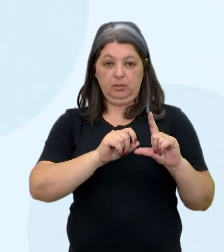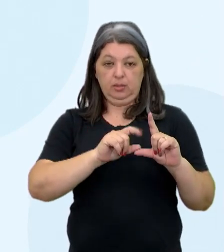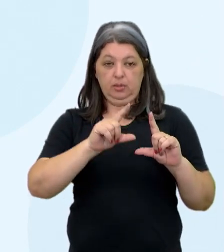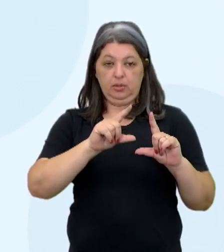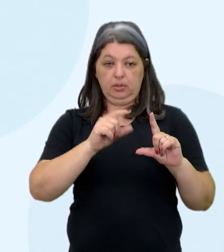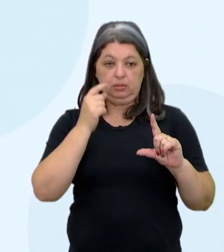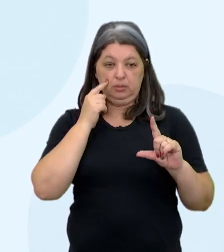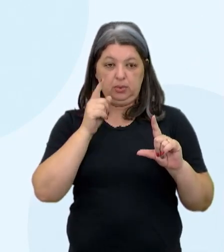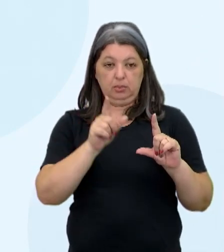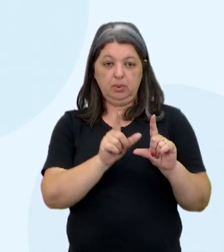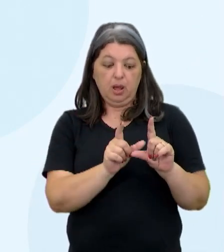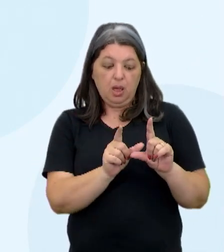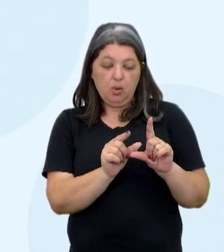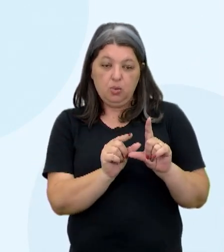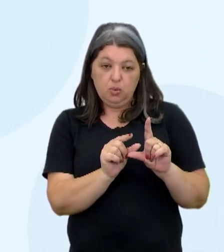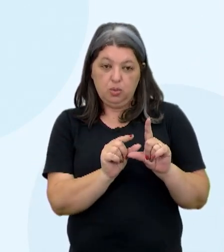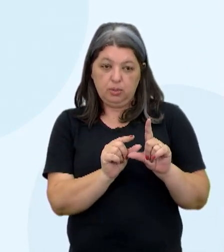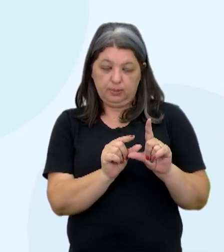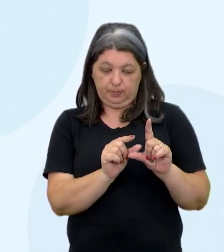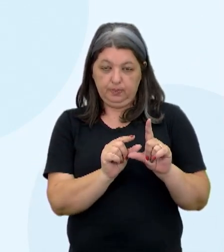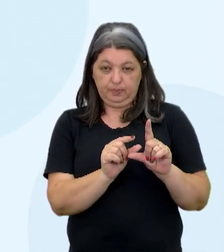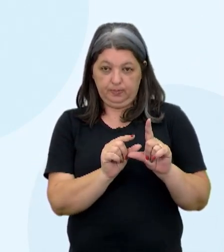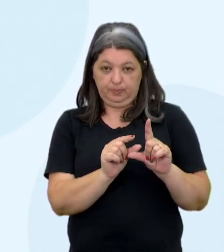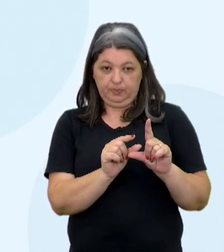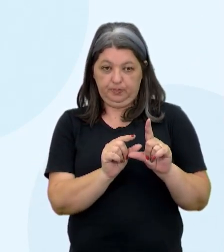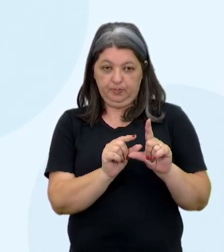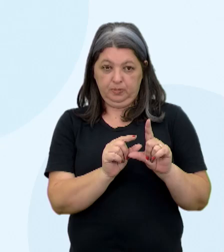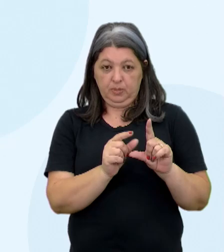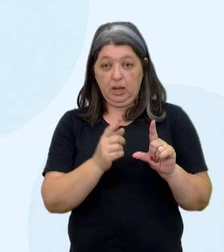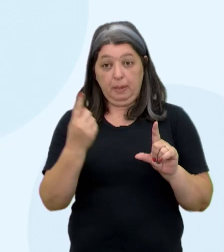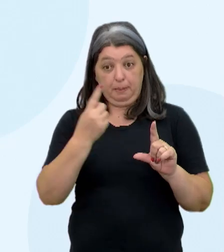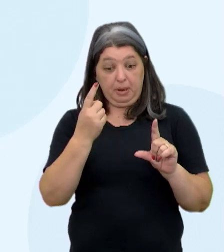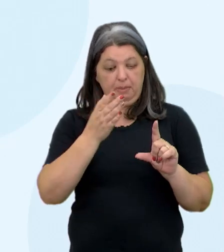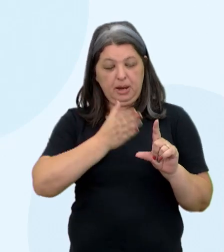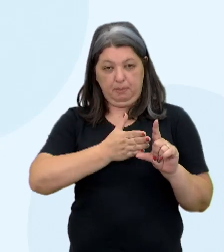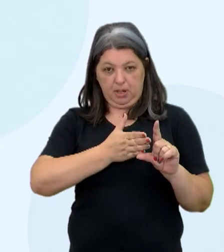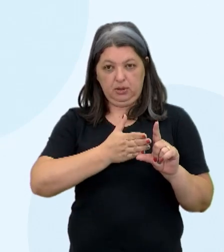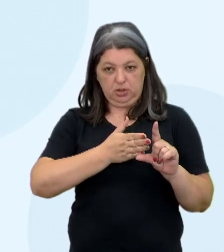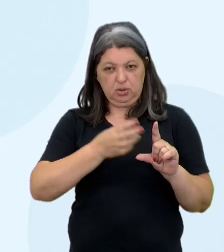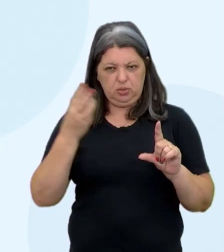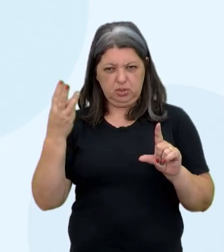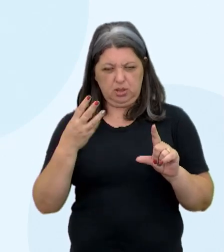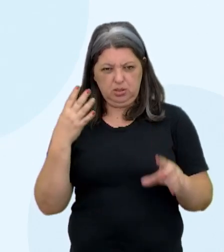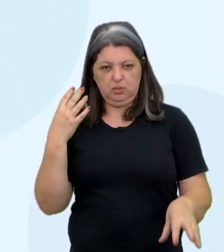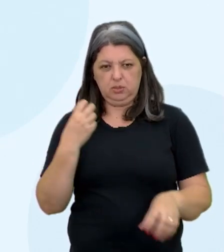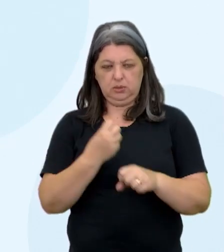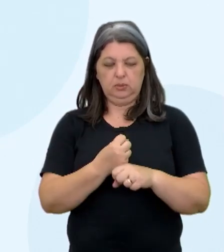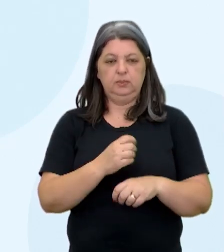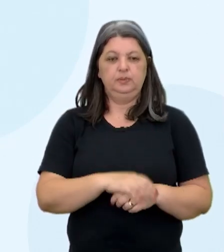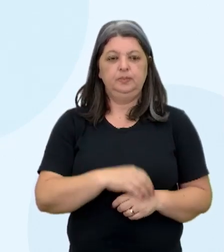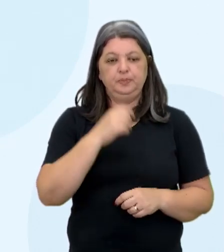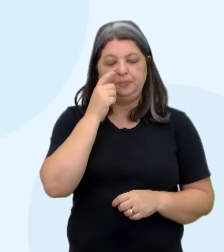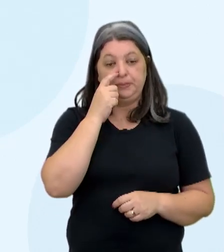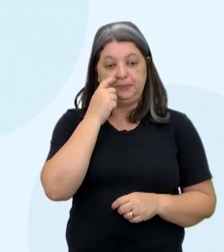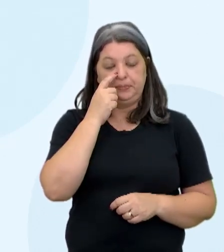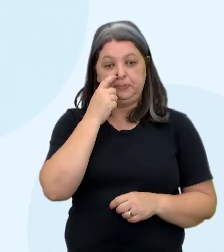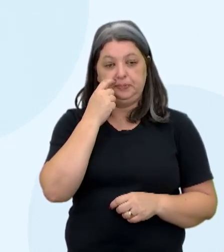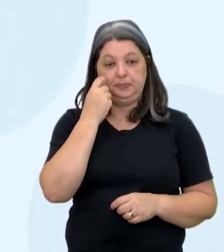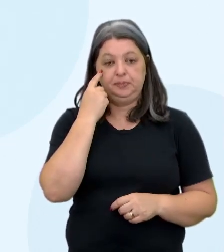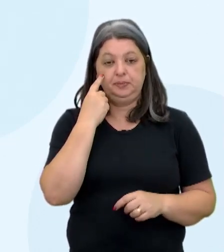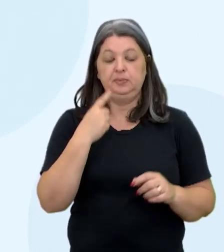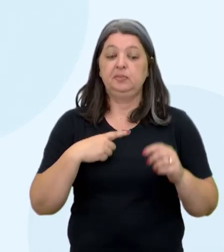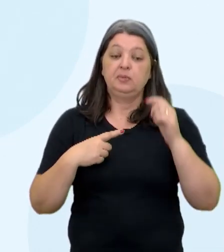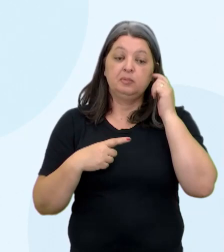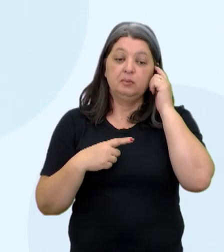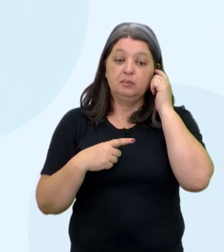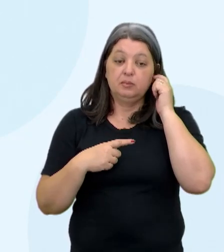que estar concentrada nesse pedacinho aqui, ó. Tá bom? Na primeira parte dos 3. Eu vou mostrar isso com setinha, que fica mais visual. Então, a gente tinha